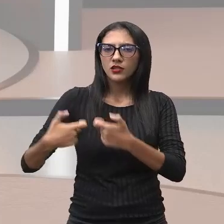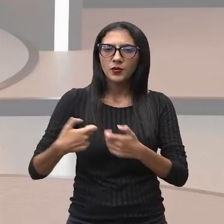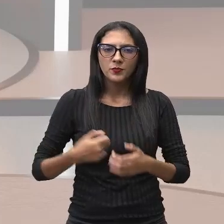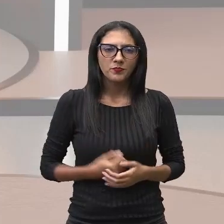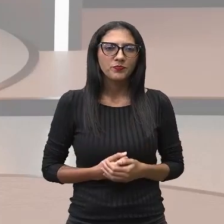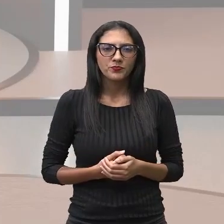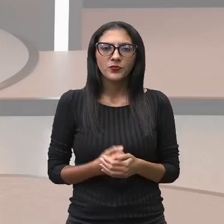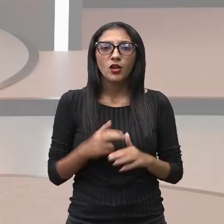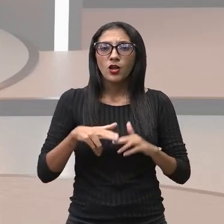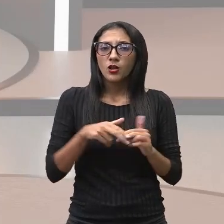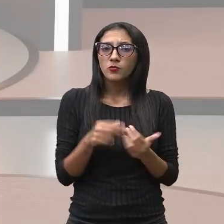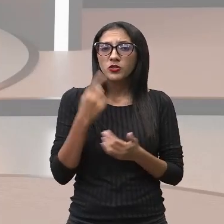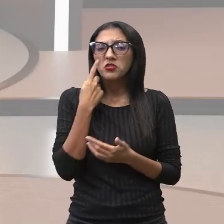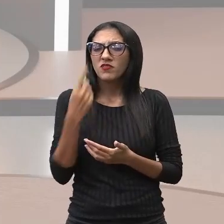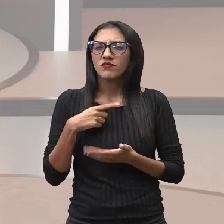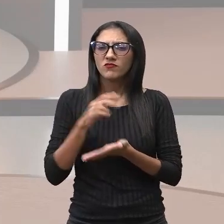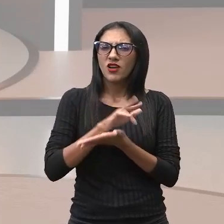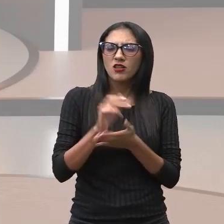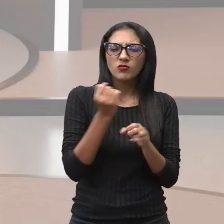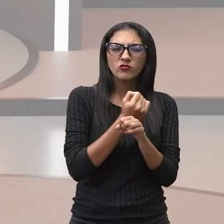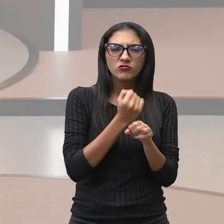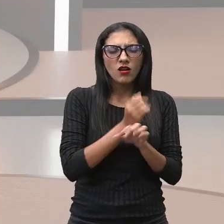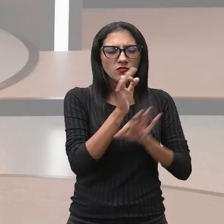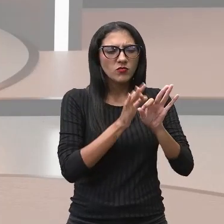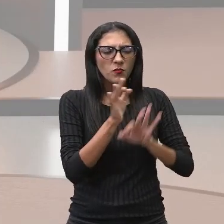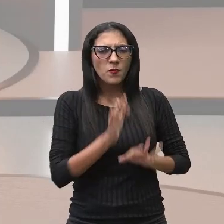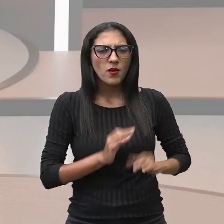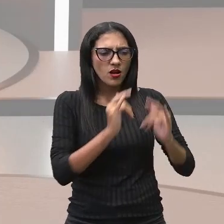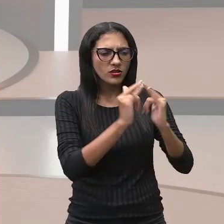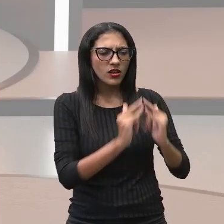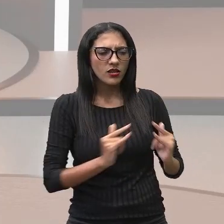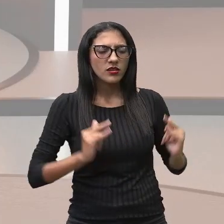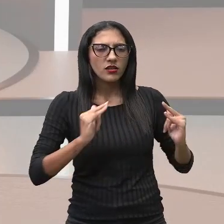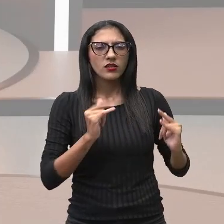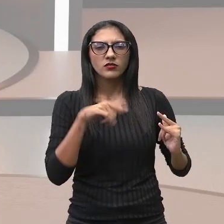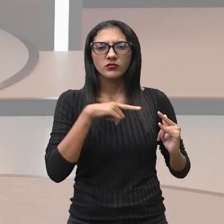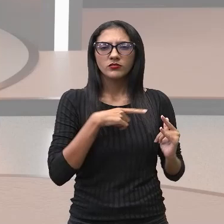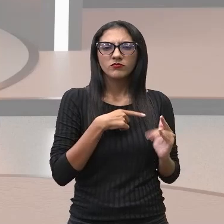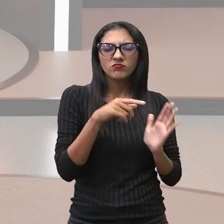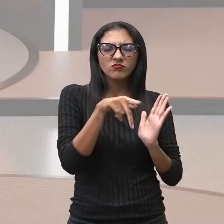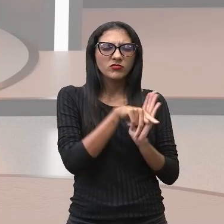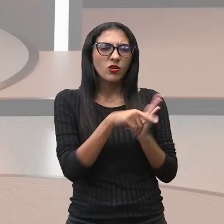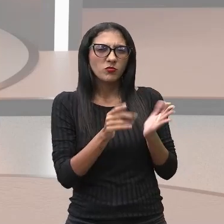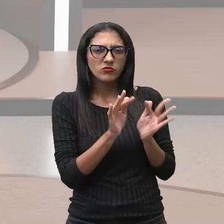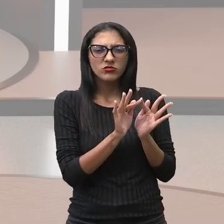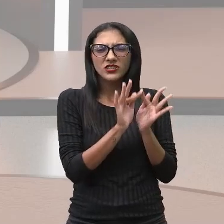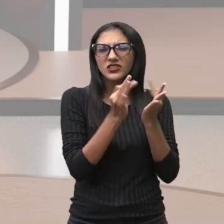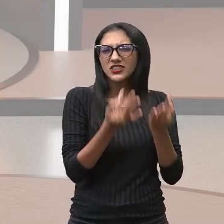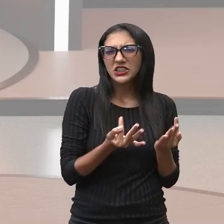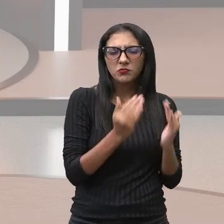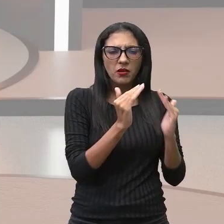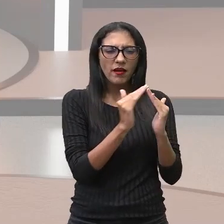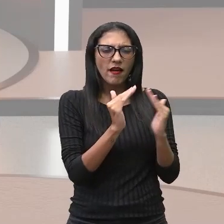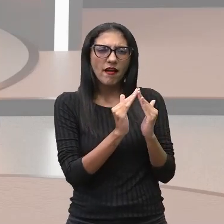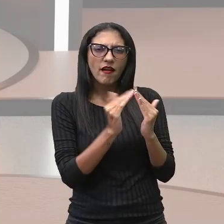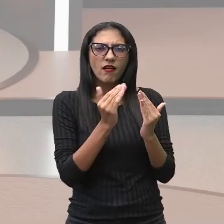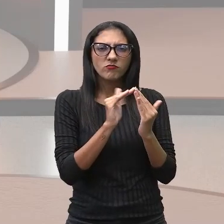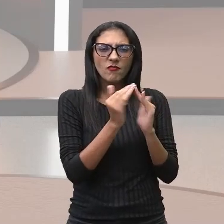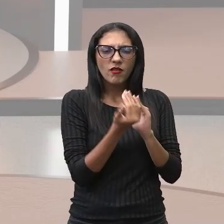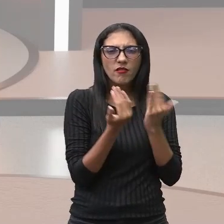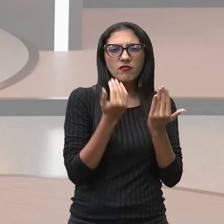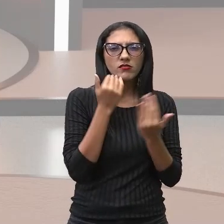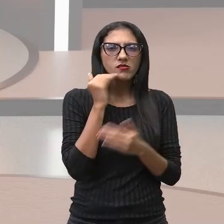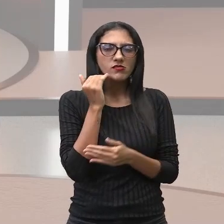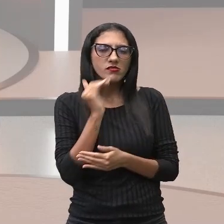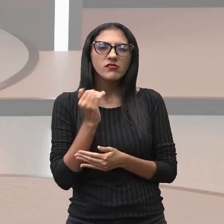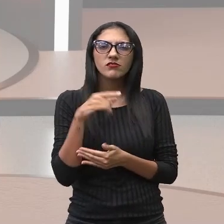essas construções que em algum momento foram bem temporárias, ali barracas, casebres feitos com pouca